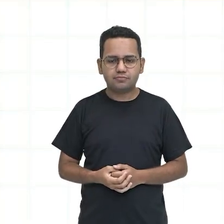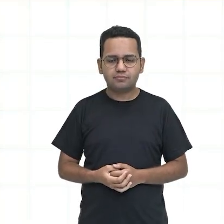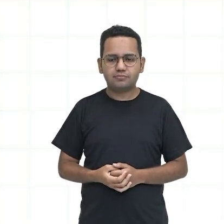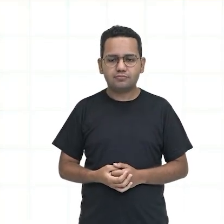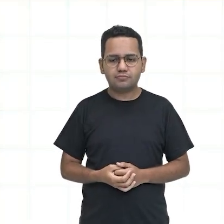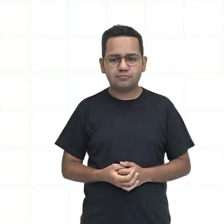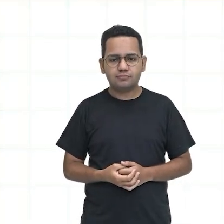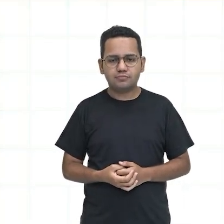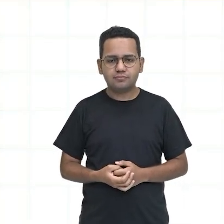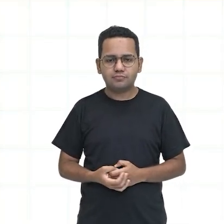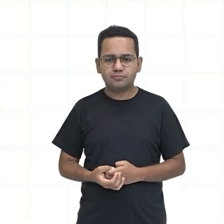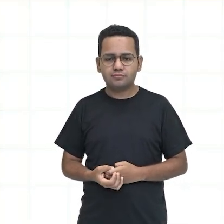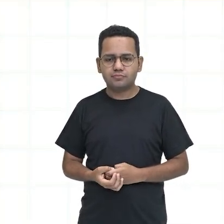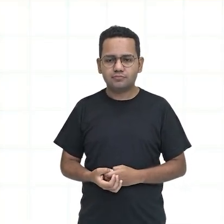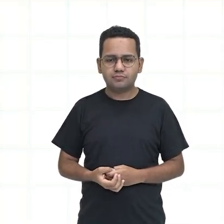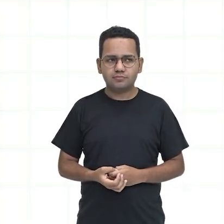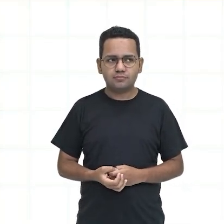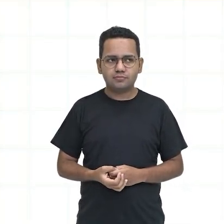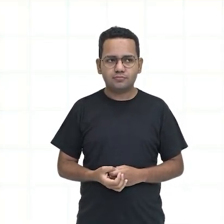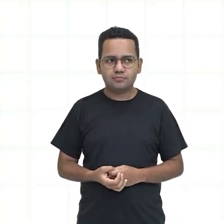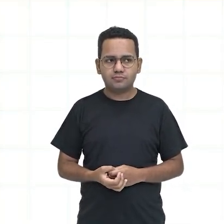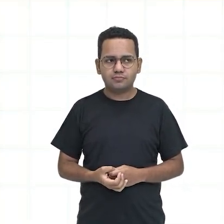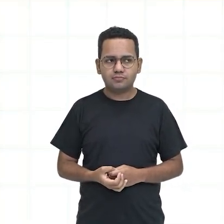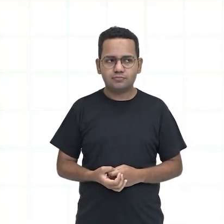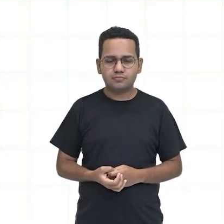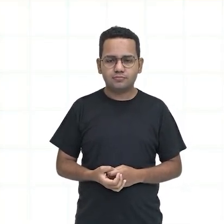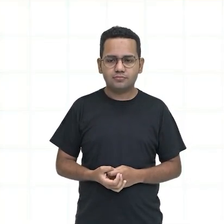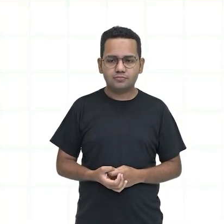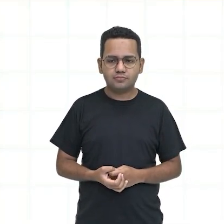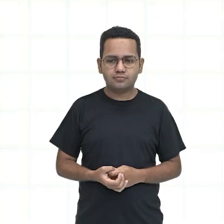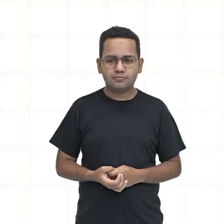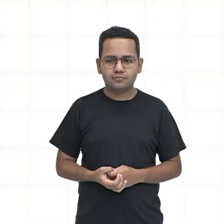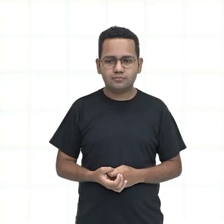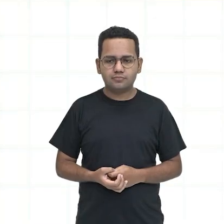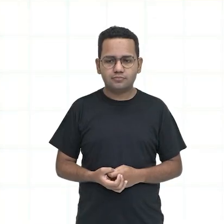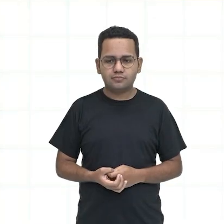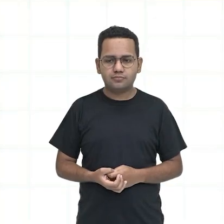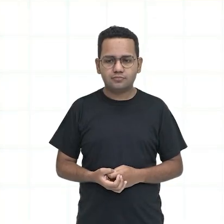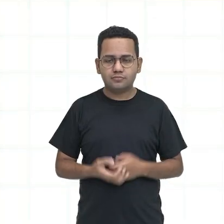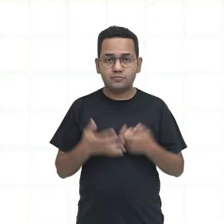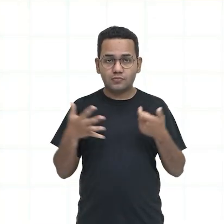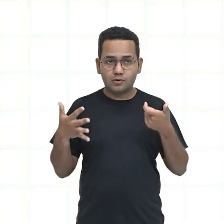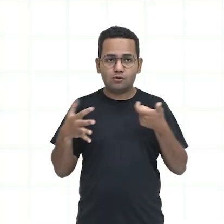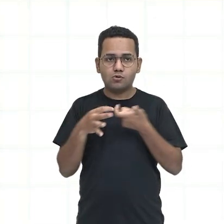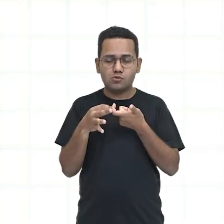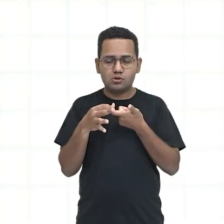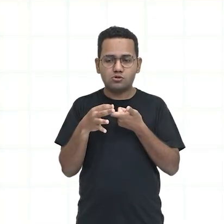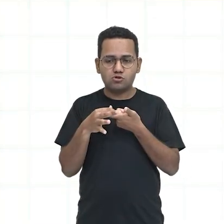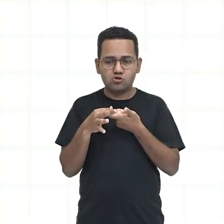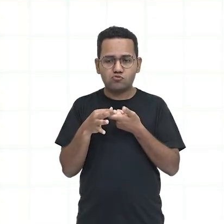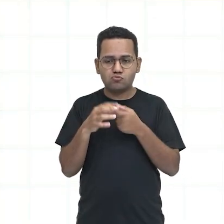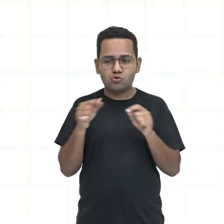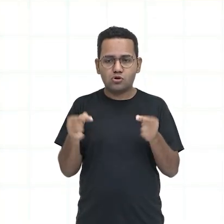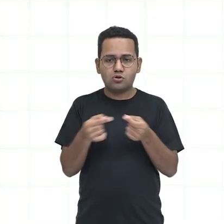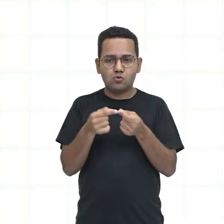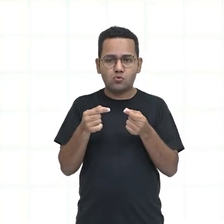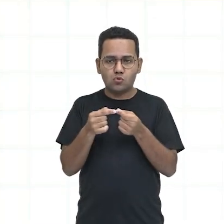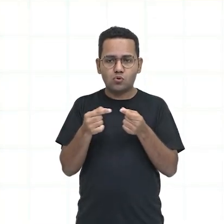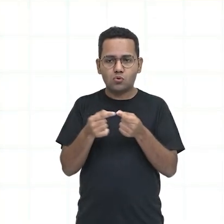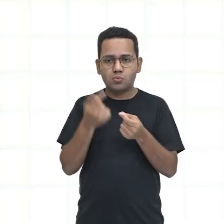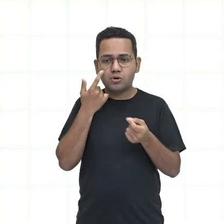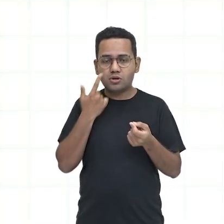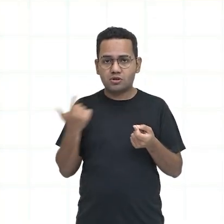uma preposição, uma conjunção, enfim, um conectivo que nós utilizamos para as orações